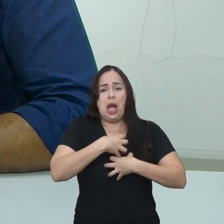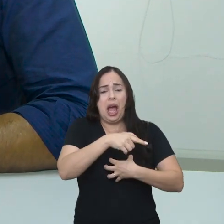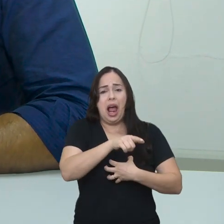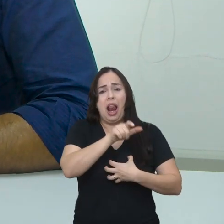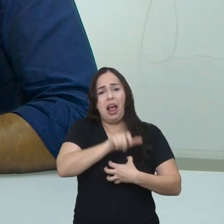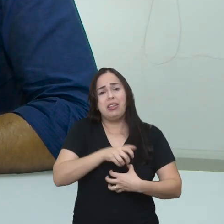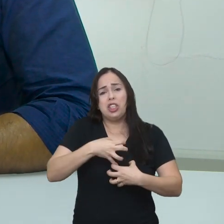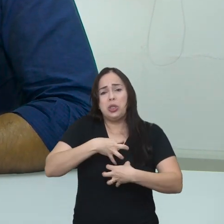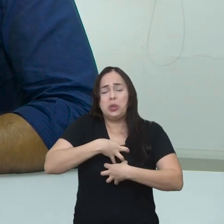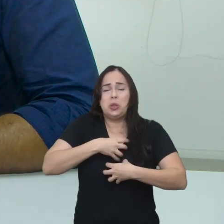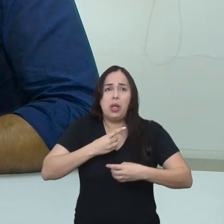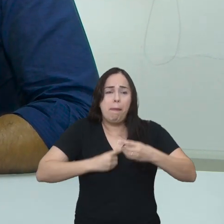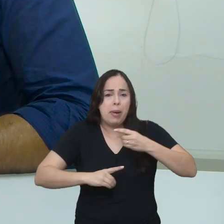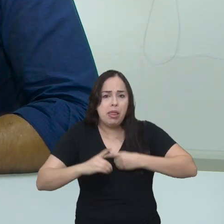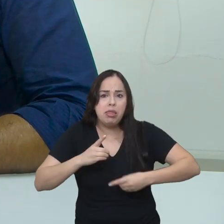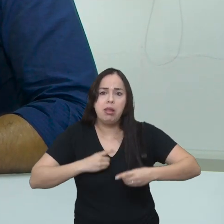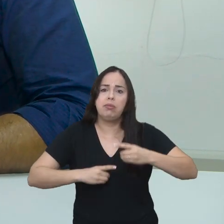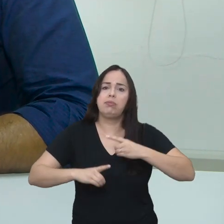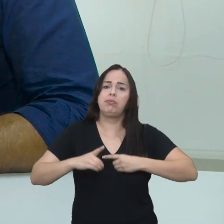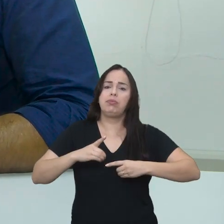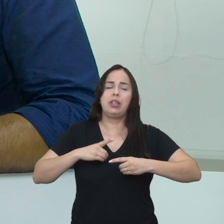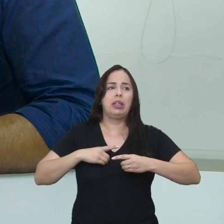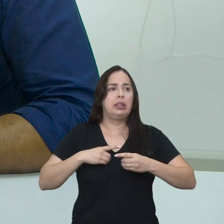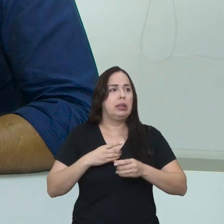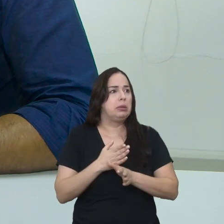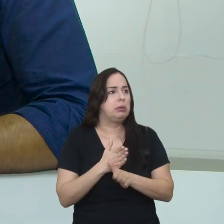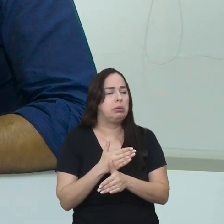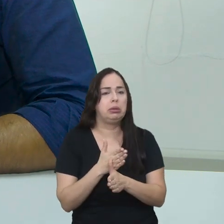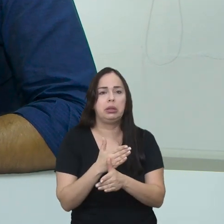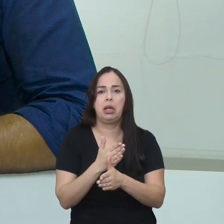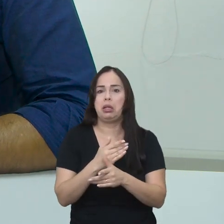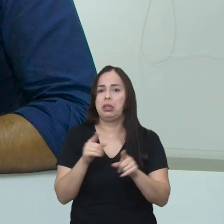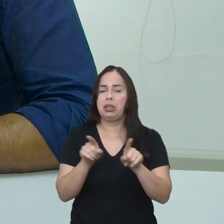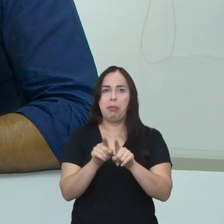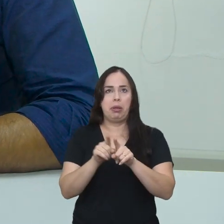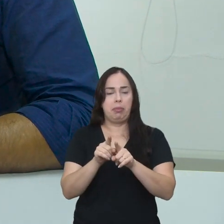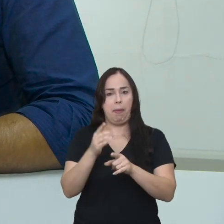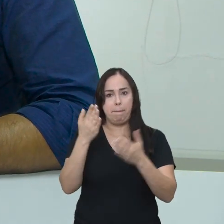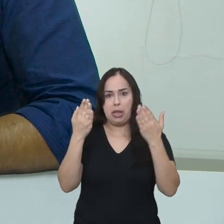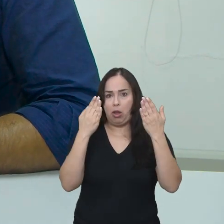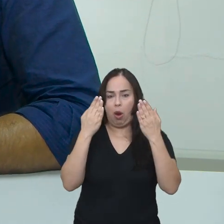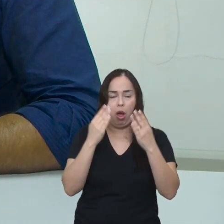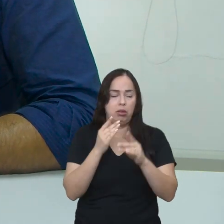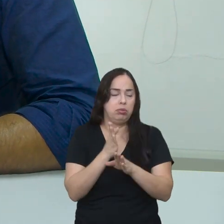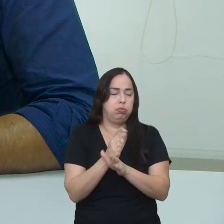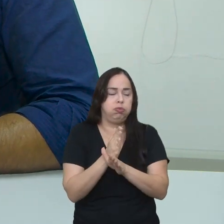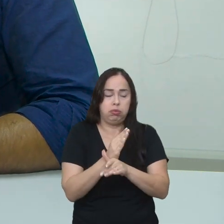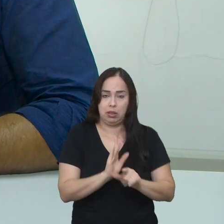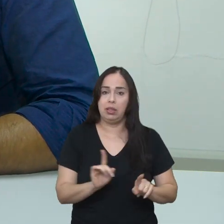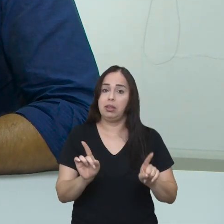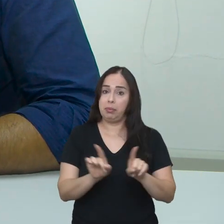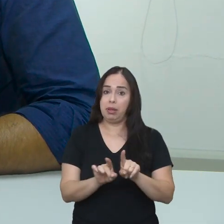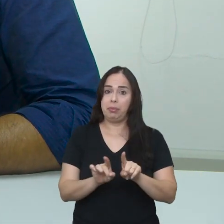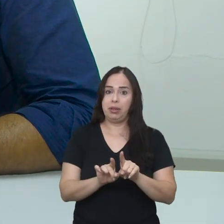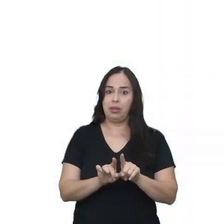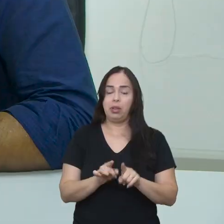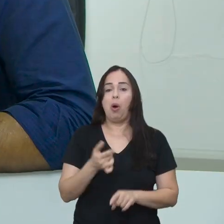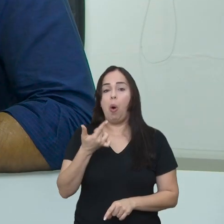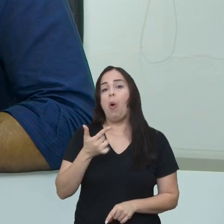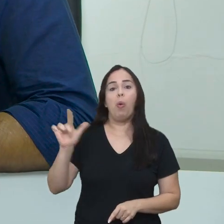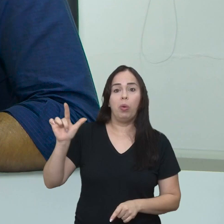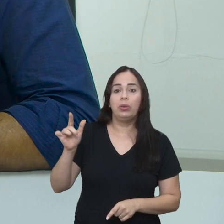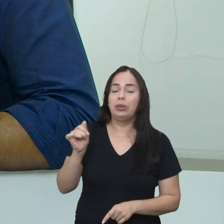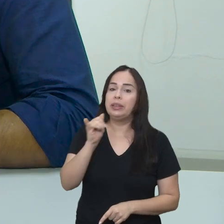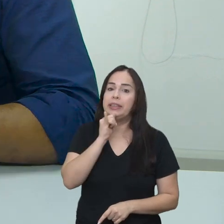daquela abalada né a pessoa acaba às vezes entrando em depressão ela fica assim desorientada psicologicamente falando